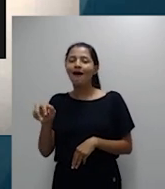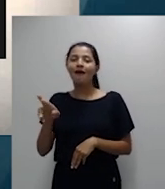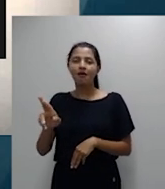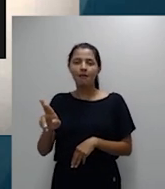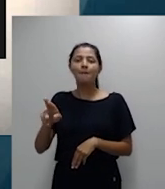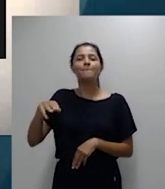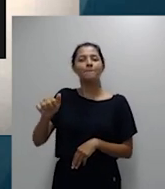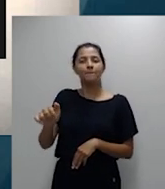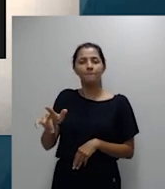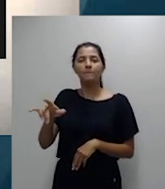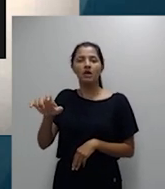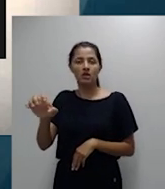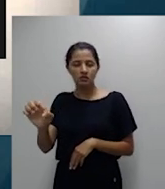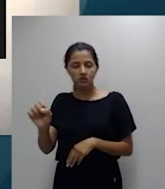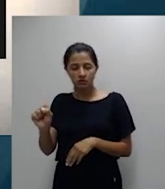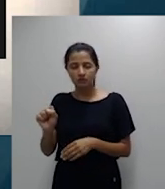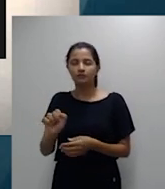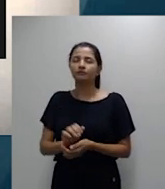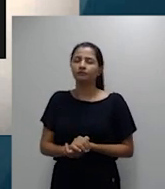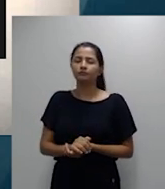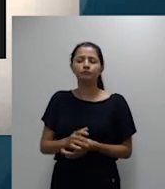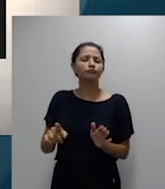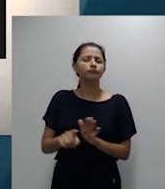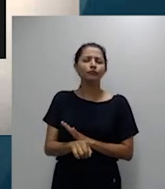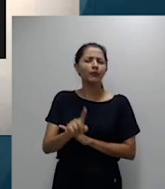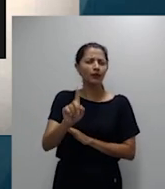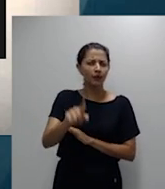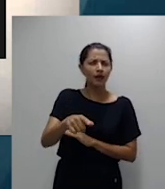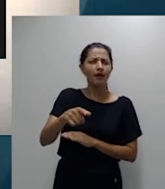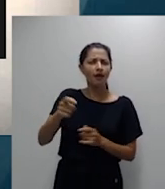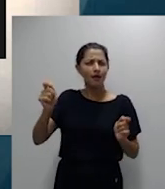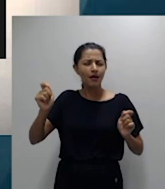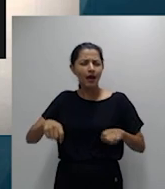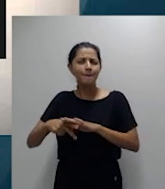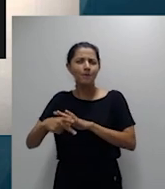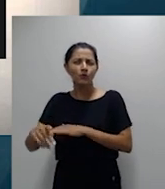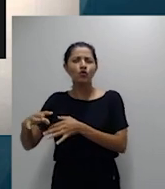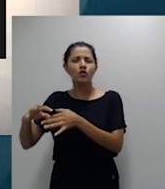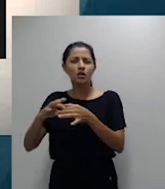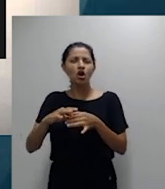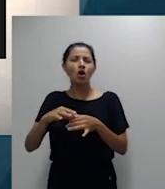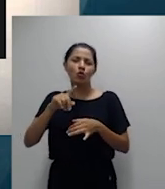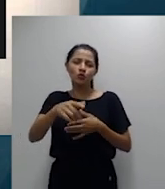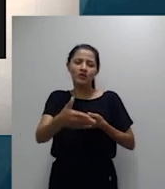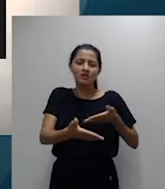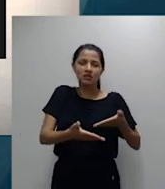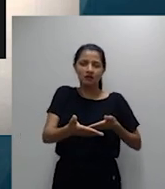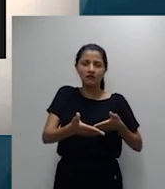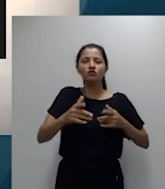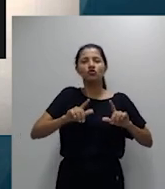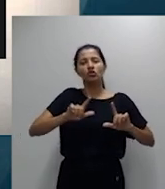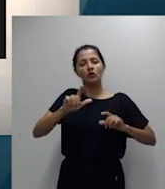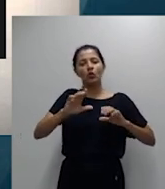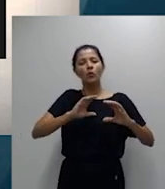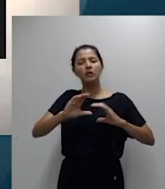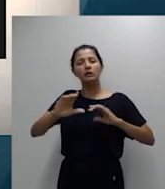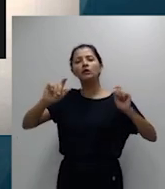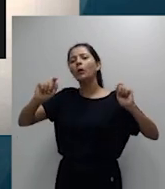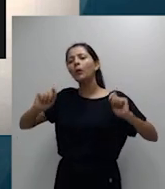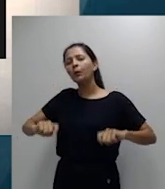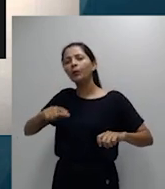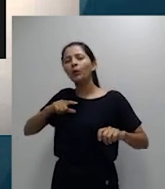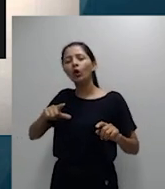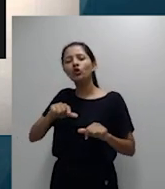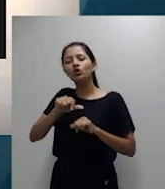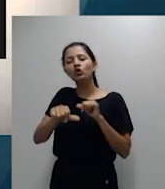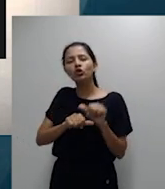questionou se o exercício da competência material ele é da União serviços de telecomunicações pode interferir